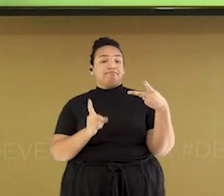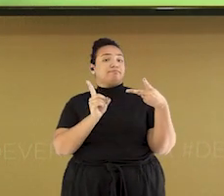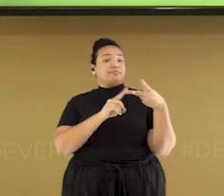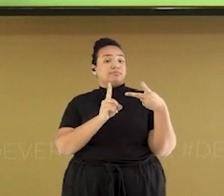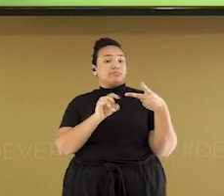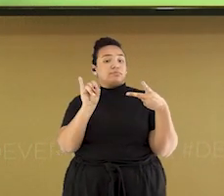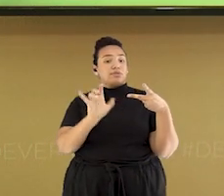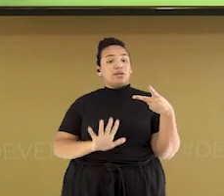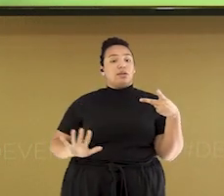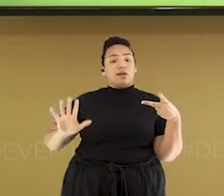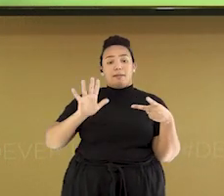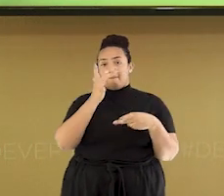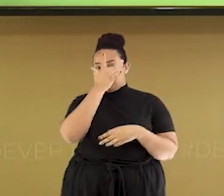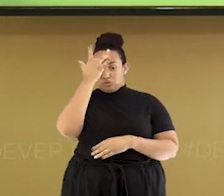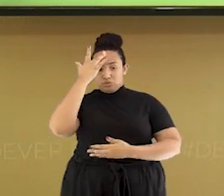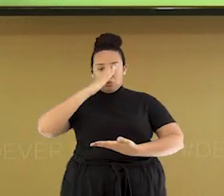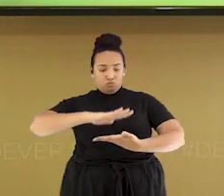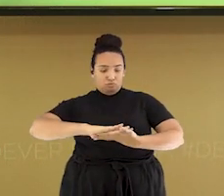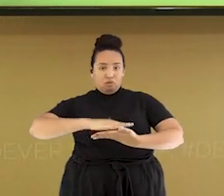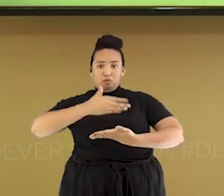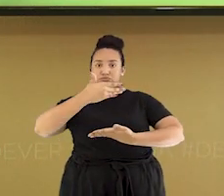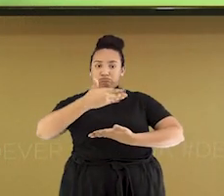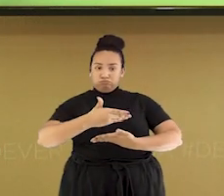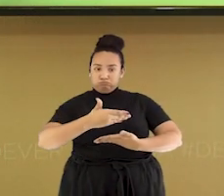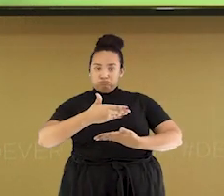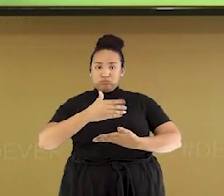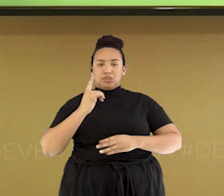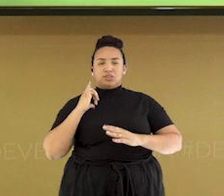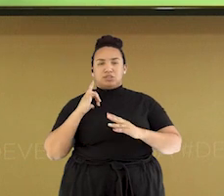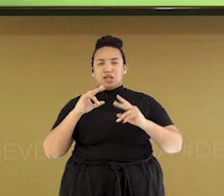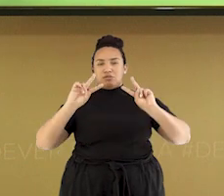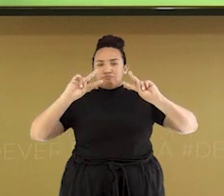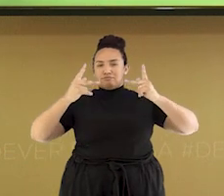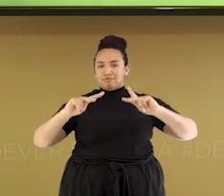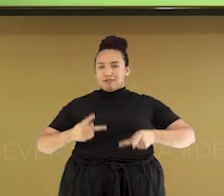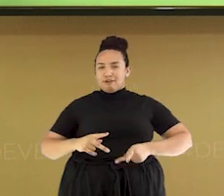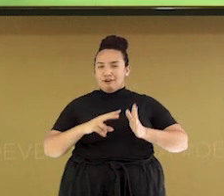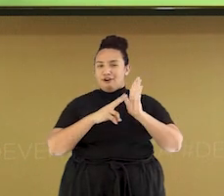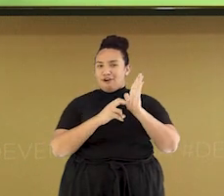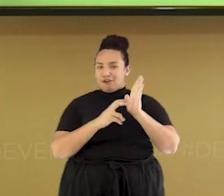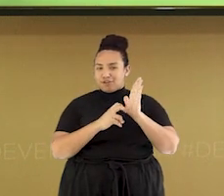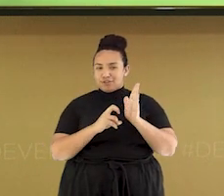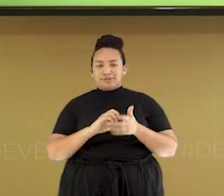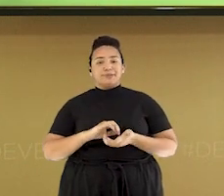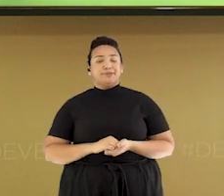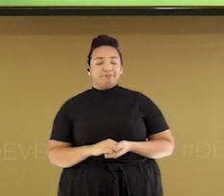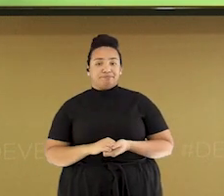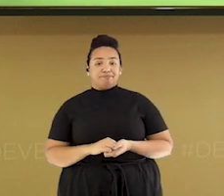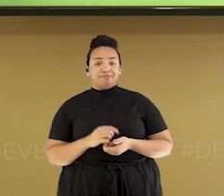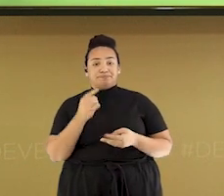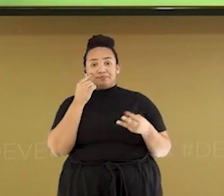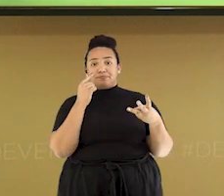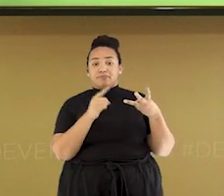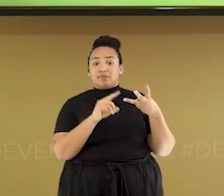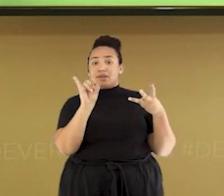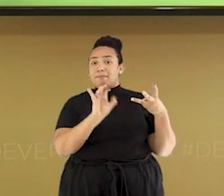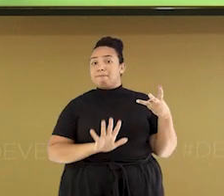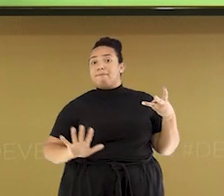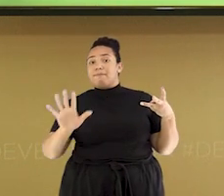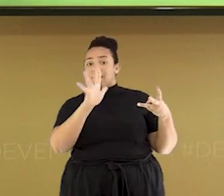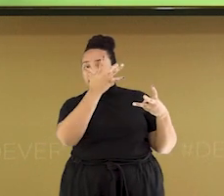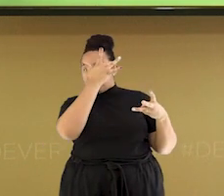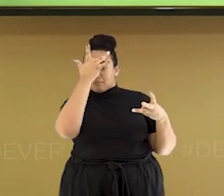nós temos uma pessoa com um computador na frente e tem alguns códigos nesse computador. E nessa outra imagem, temos uma